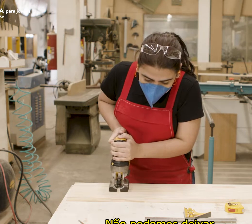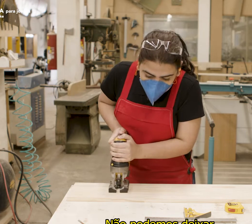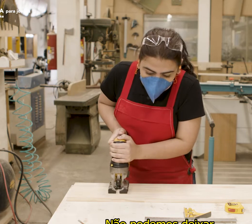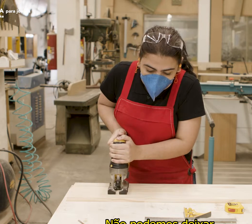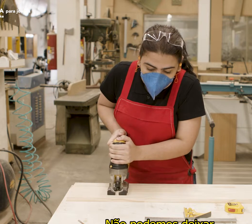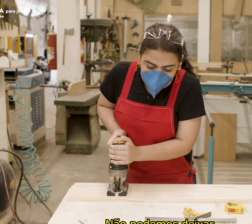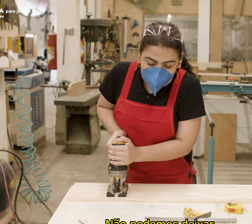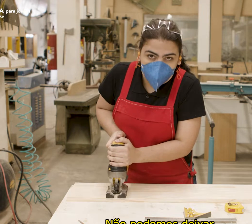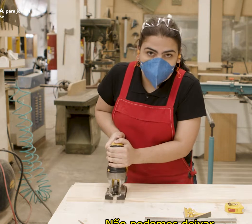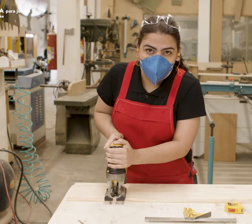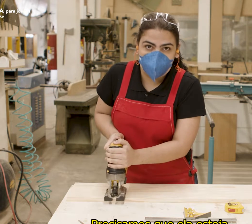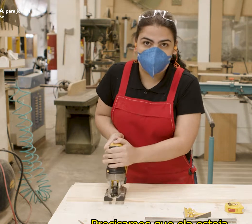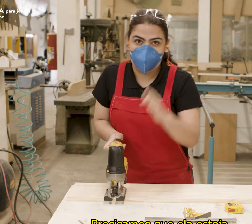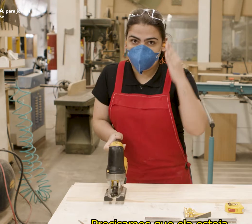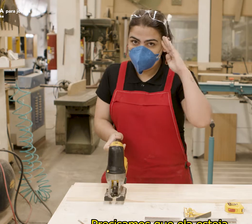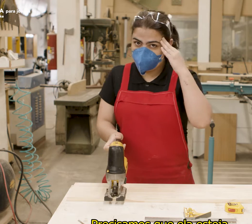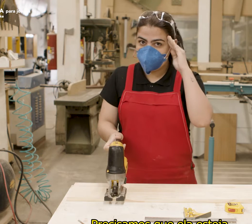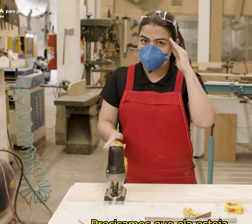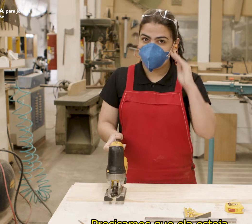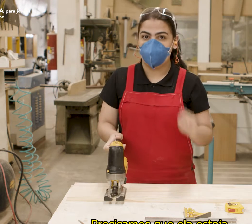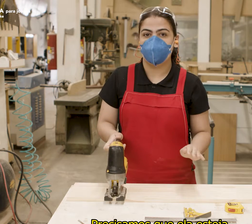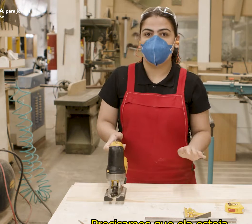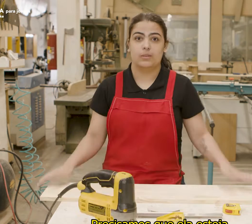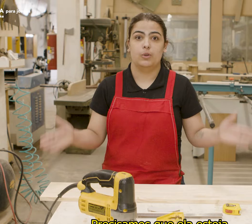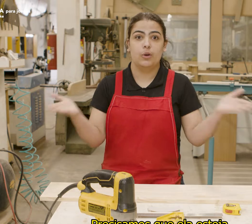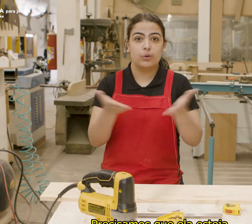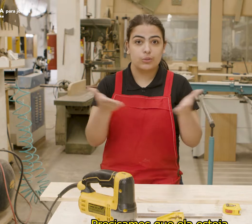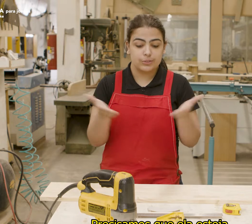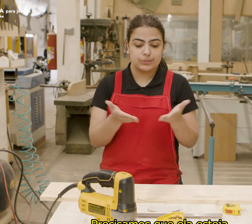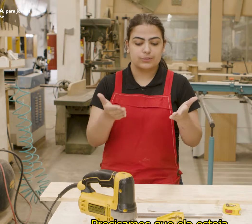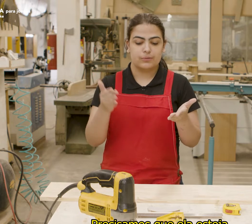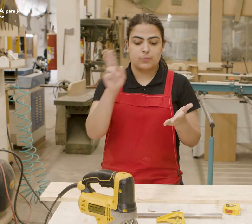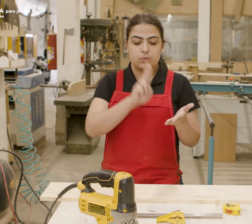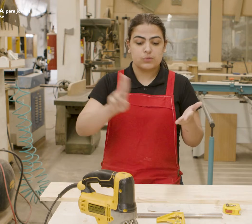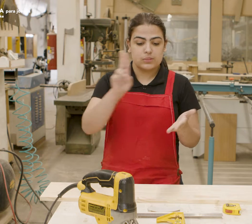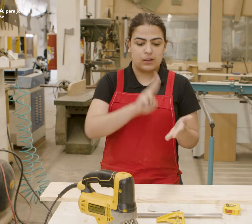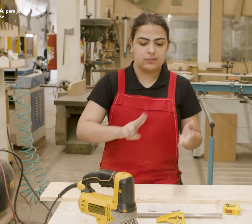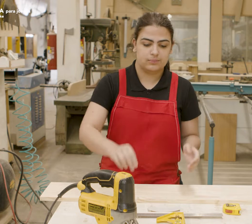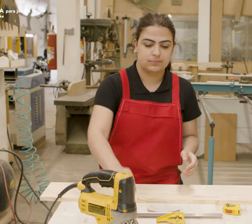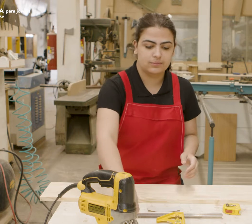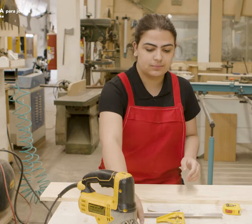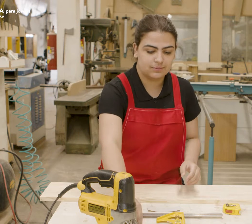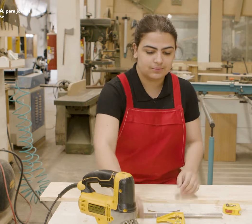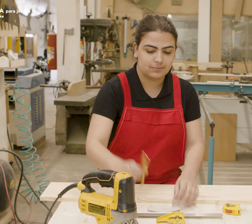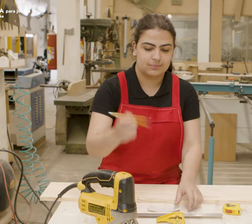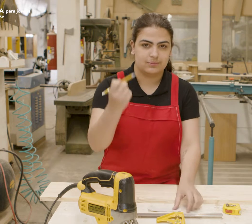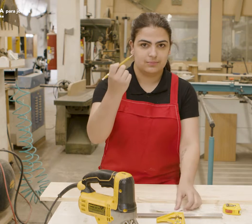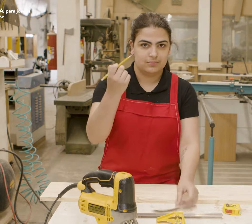ferramenta solta. Precisamos que ela esteja retilínea na base, bem apoiada.